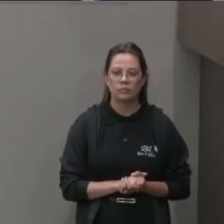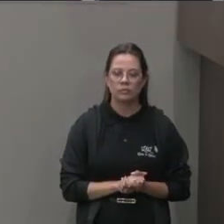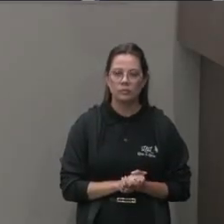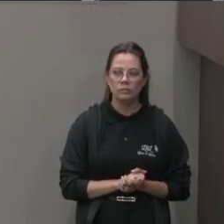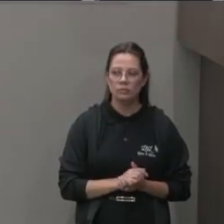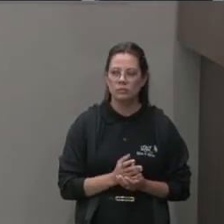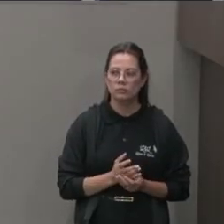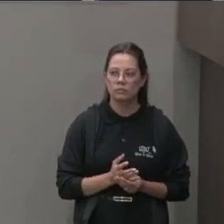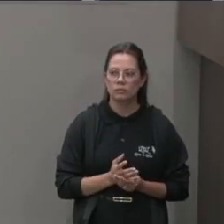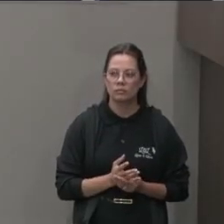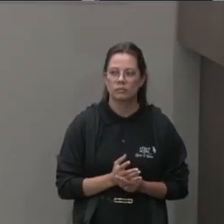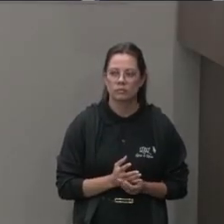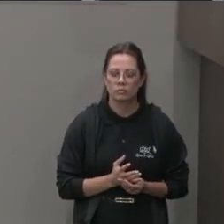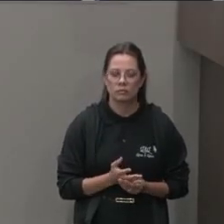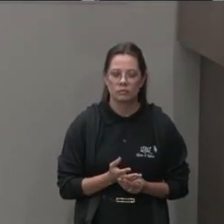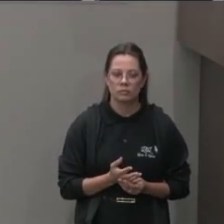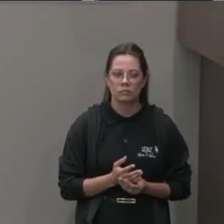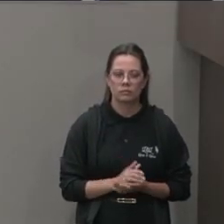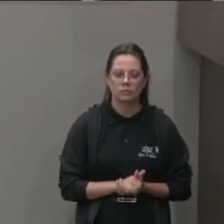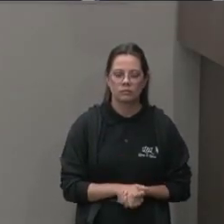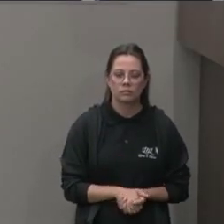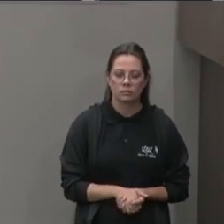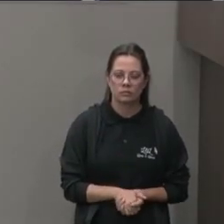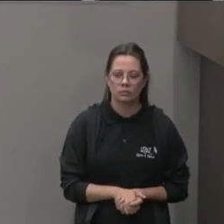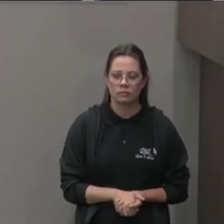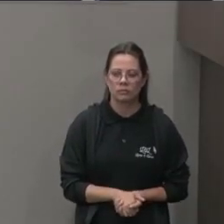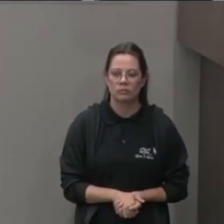mais conhecido como Ronaldo Rosa.